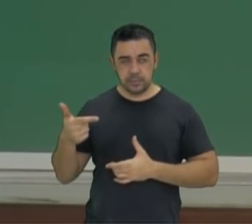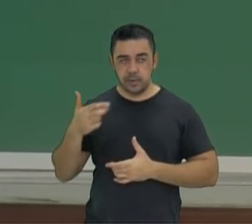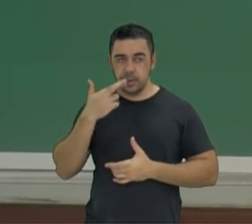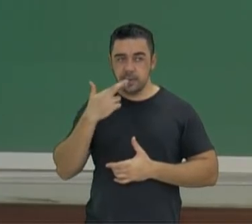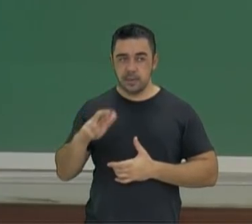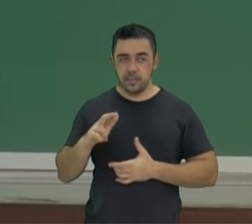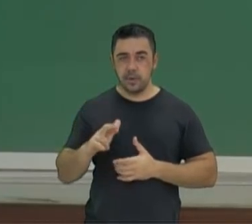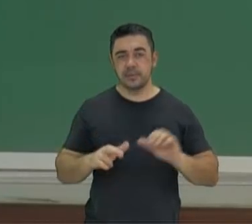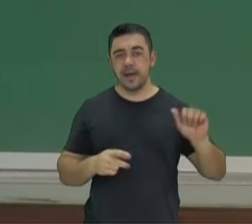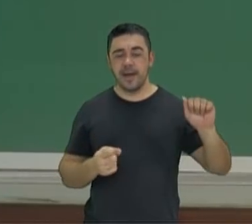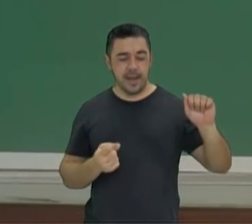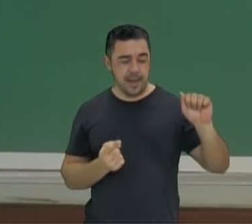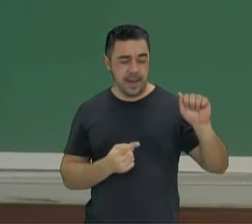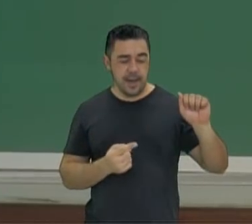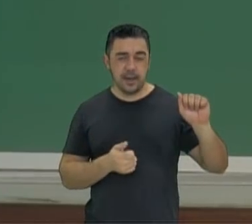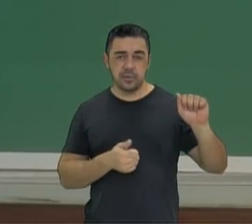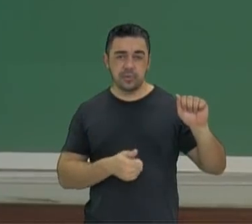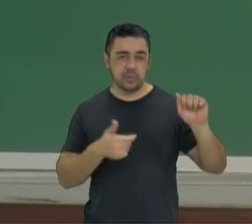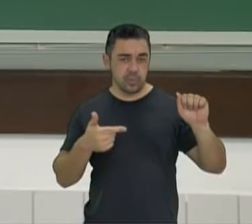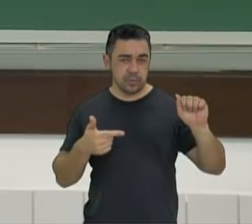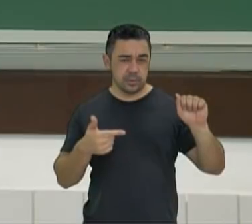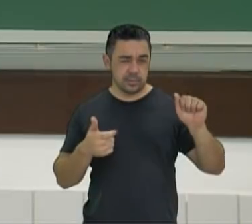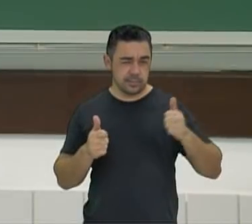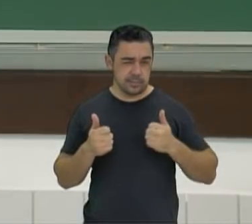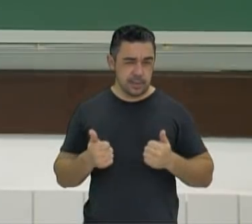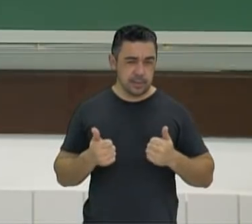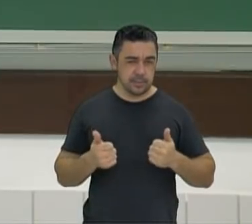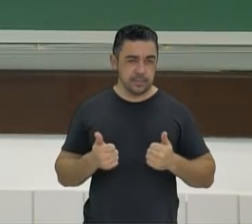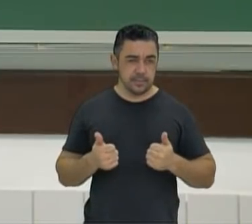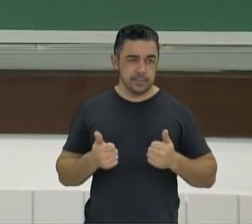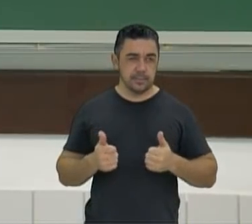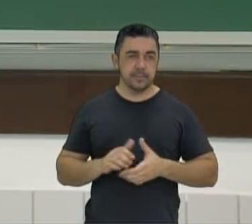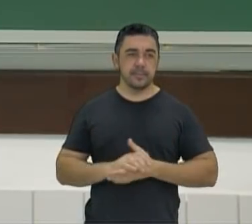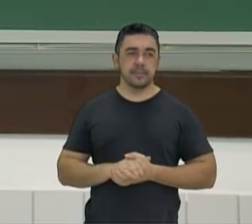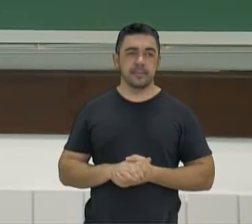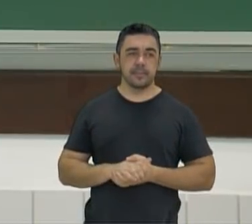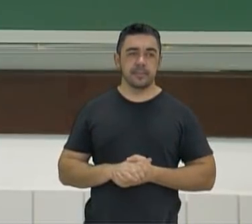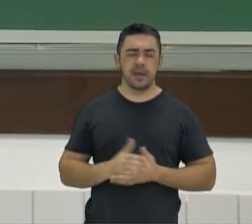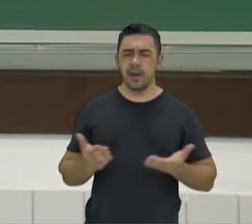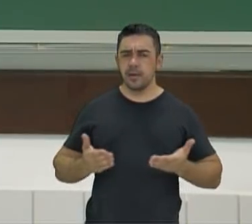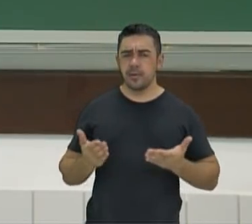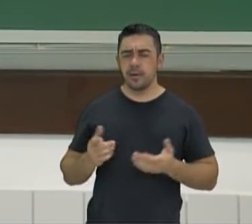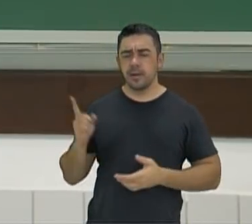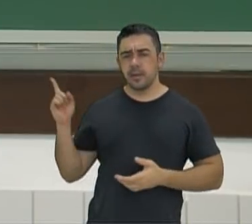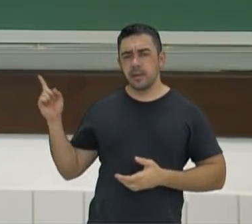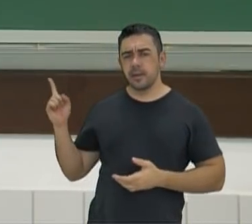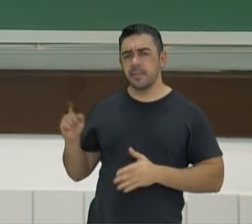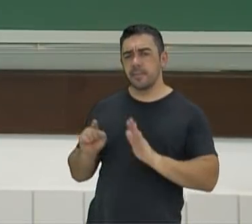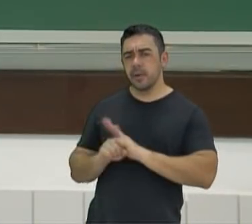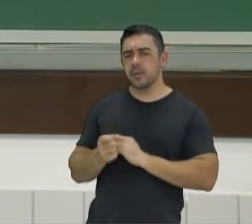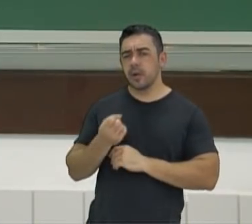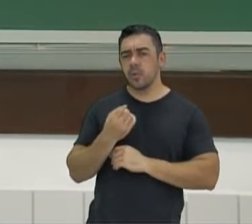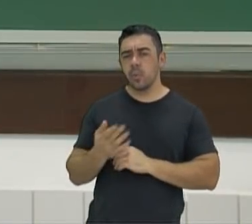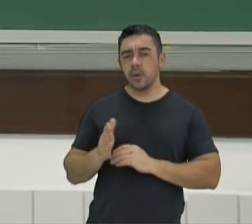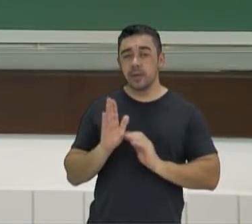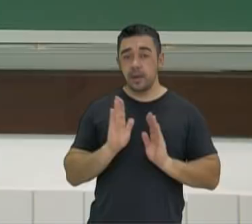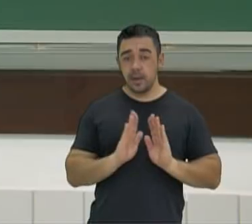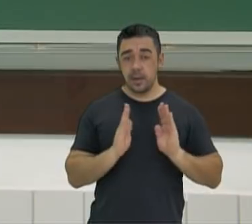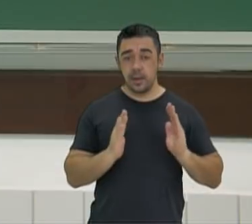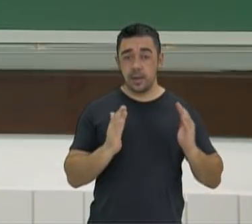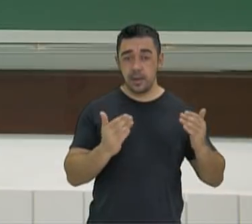a resposta é a letra A, 12. Tudo bem? Muito bem. E agora, quantas